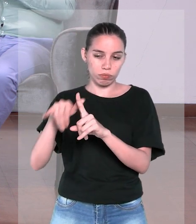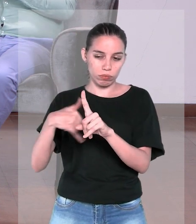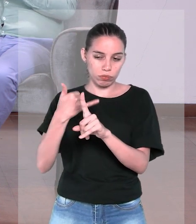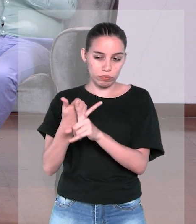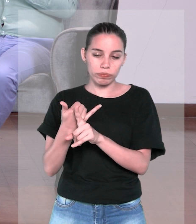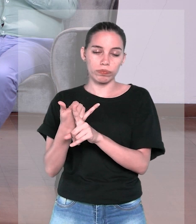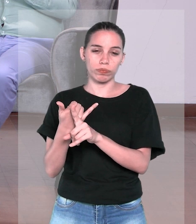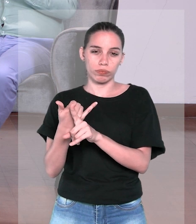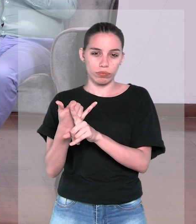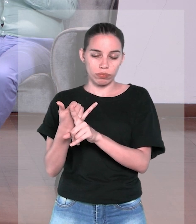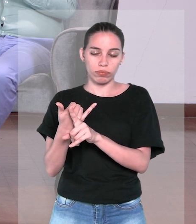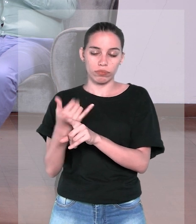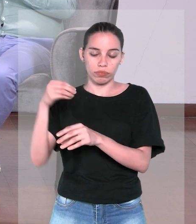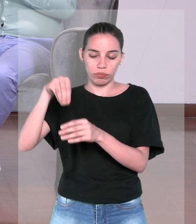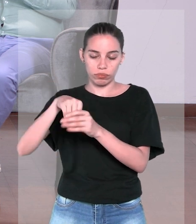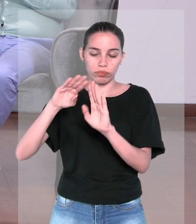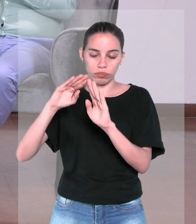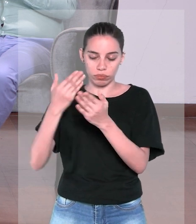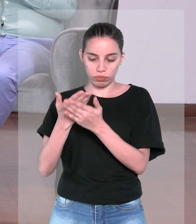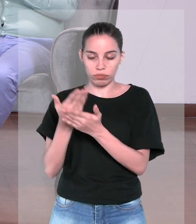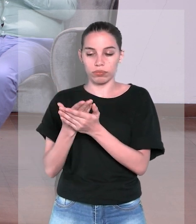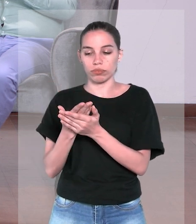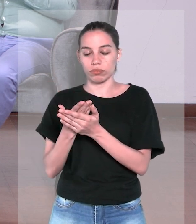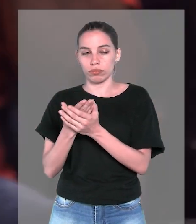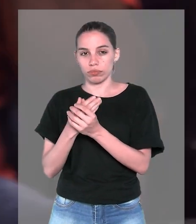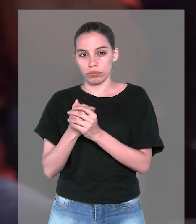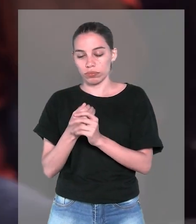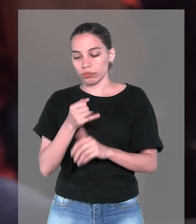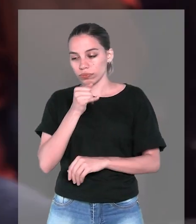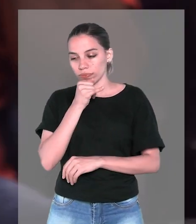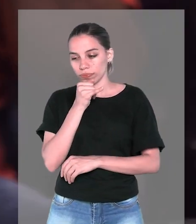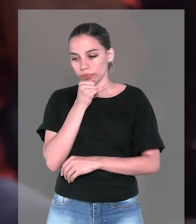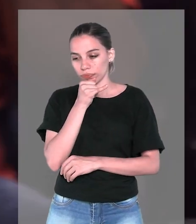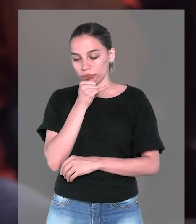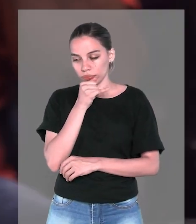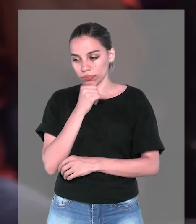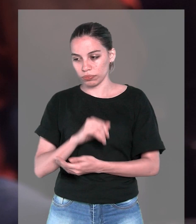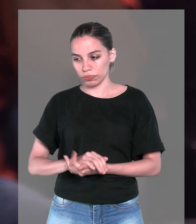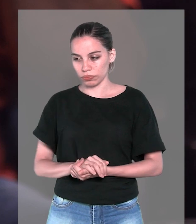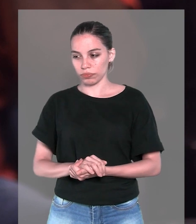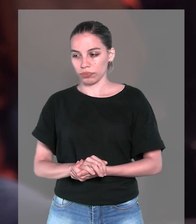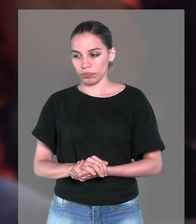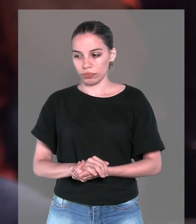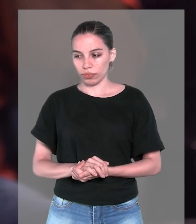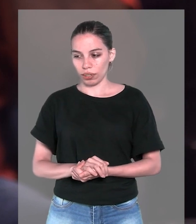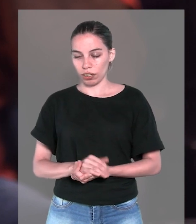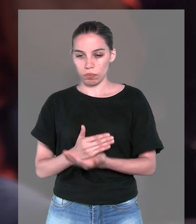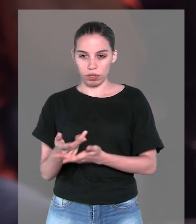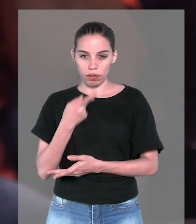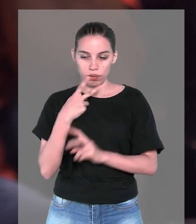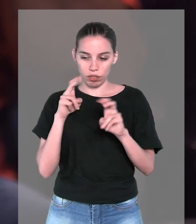do quarto, mas elas não são exclusividade da geração do quarto. O que eu entendo é que a geração do quarto,